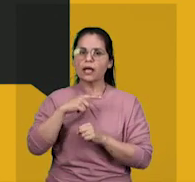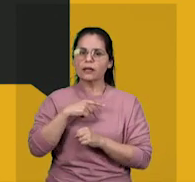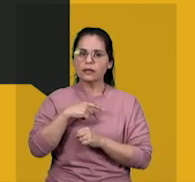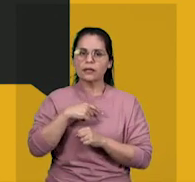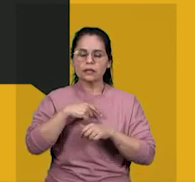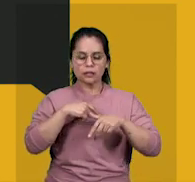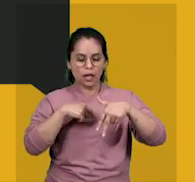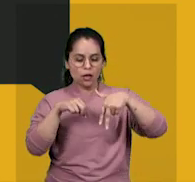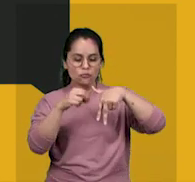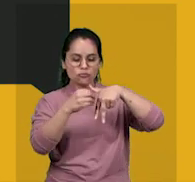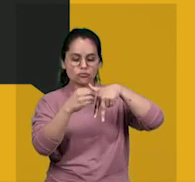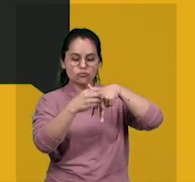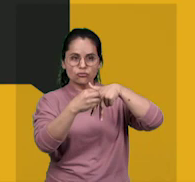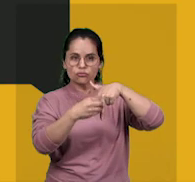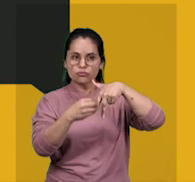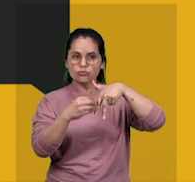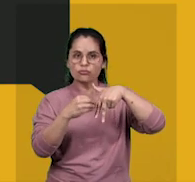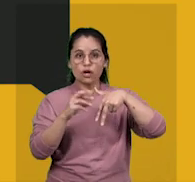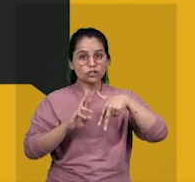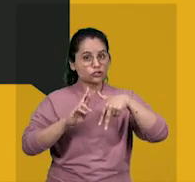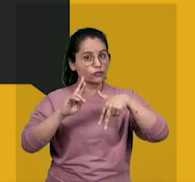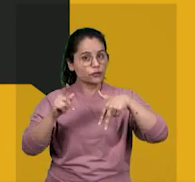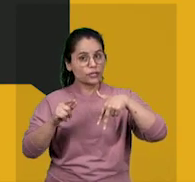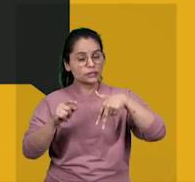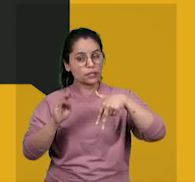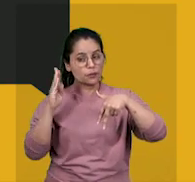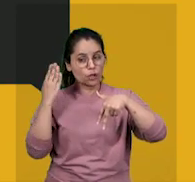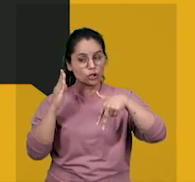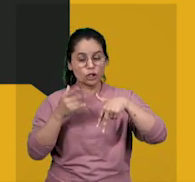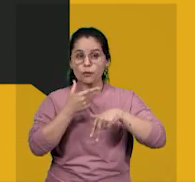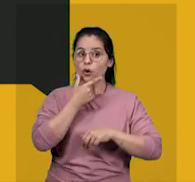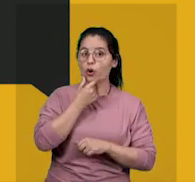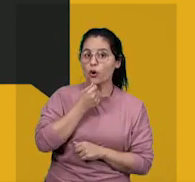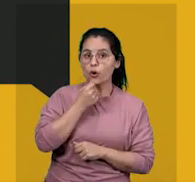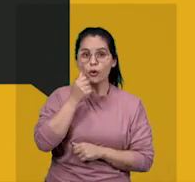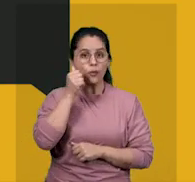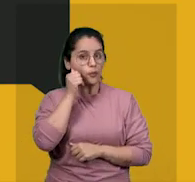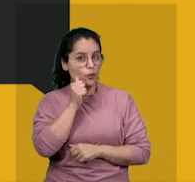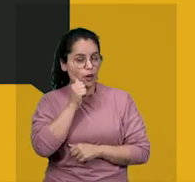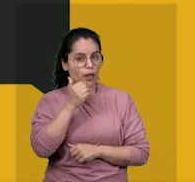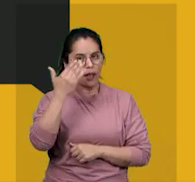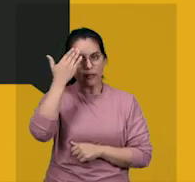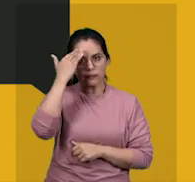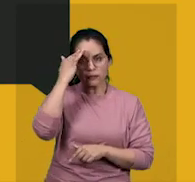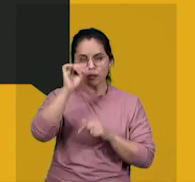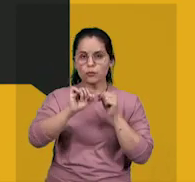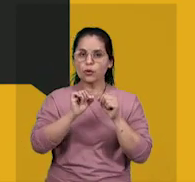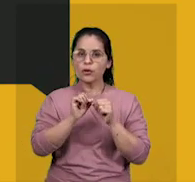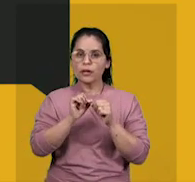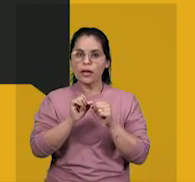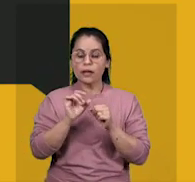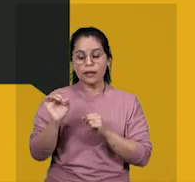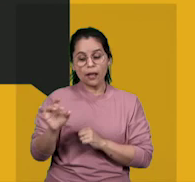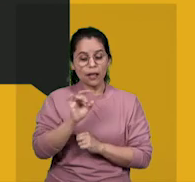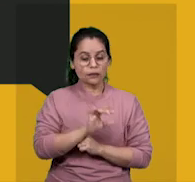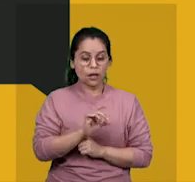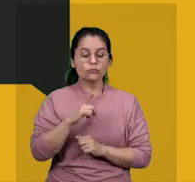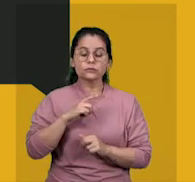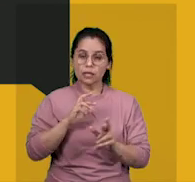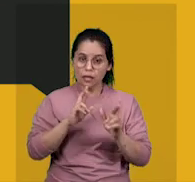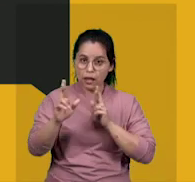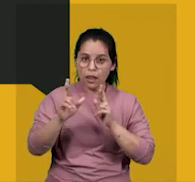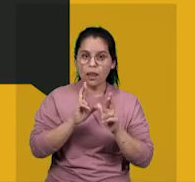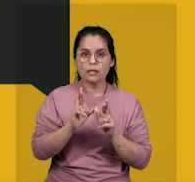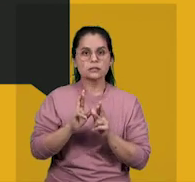que diferenciam biologicamente homens e mulheres. Entendemos que esses órgãos se relacionam à reprodução